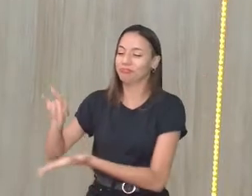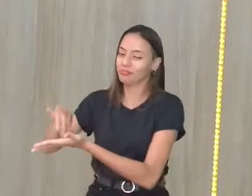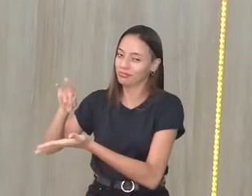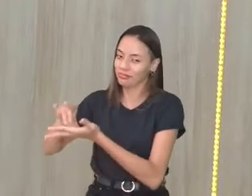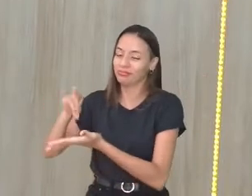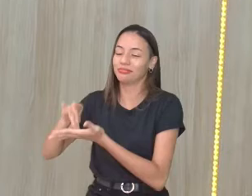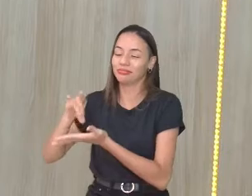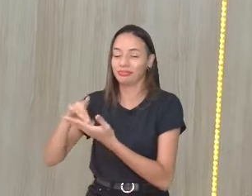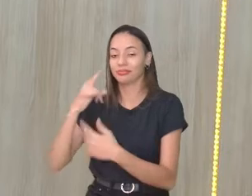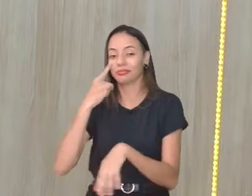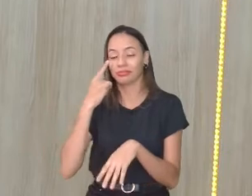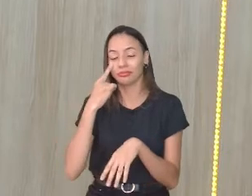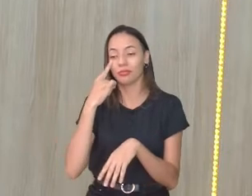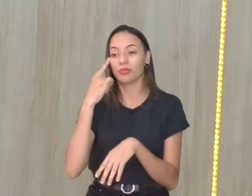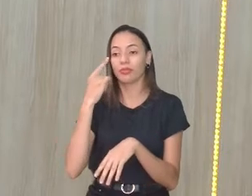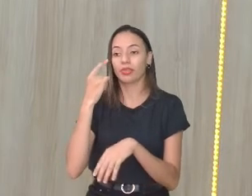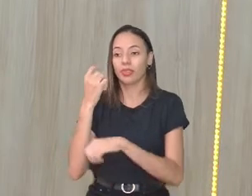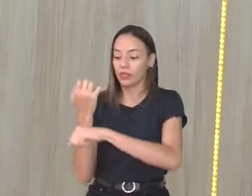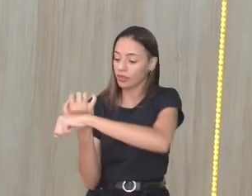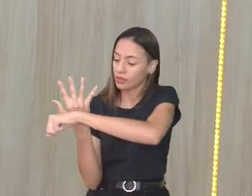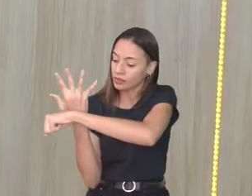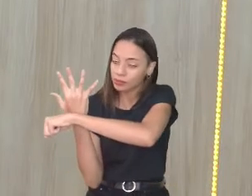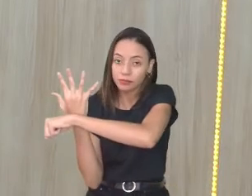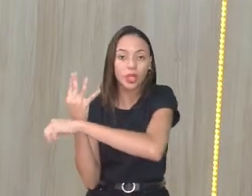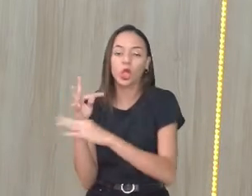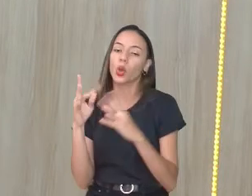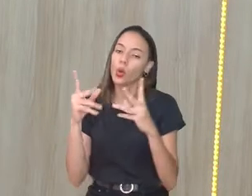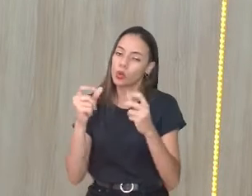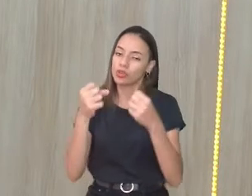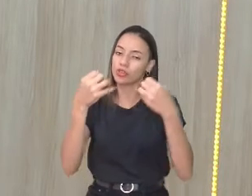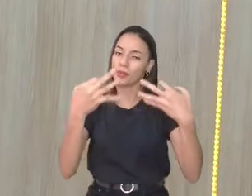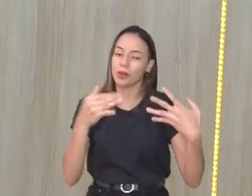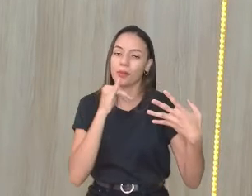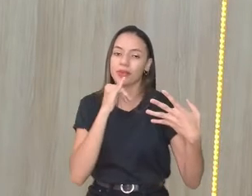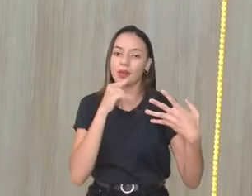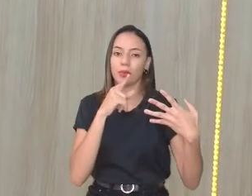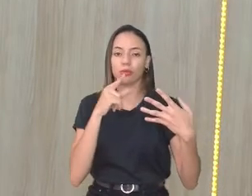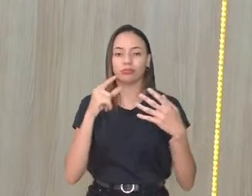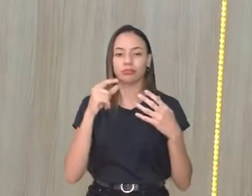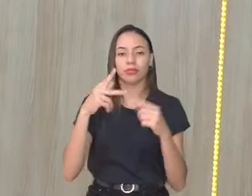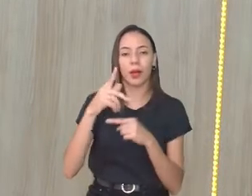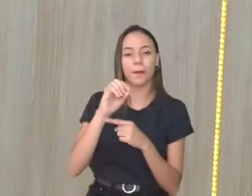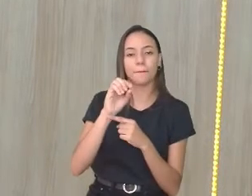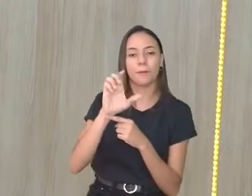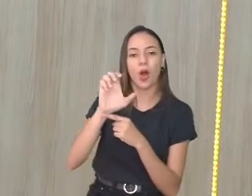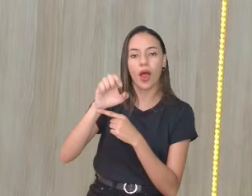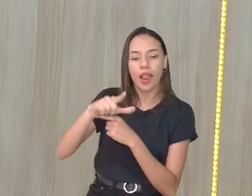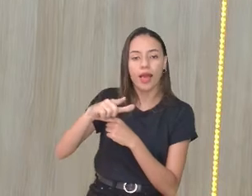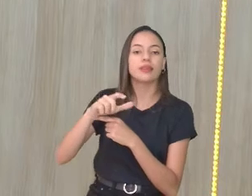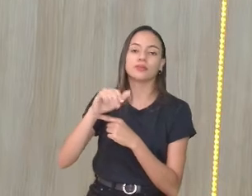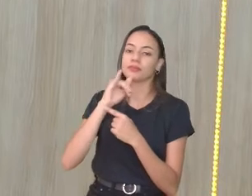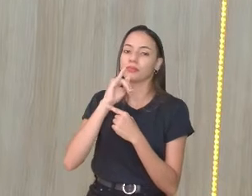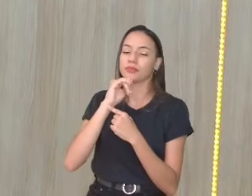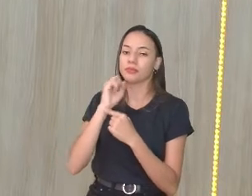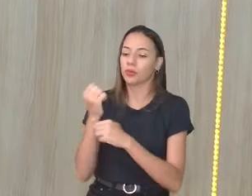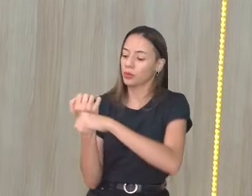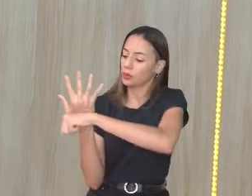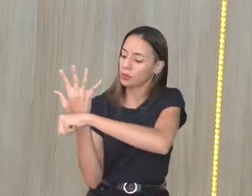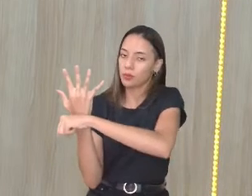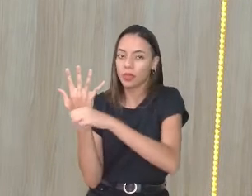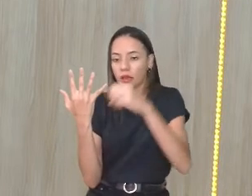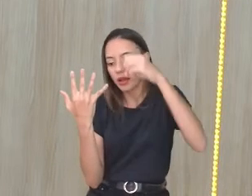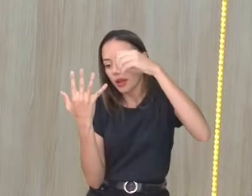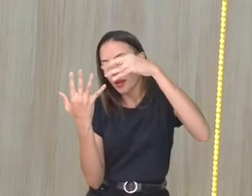gente. Então, a partir disso aí, gente, tudo isso que a gente tá falando, né? Essa união aí do grão de pólen, chegando lá na parte reprodutora